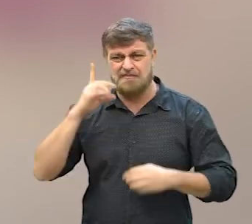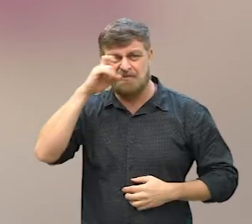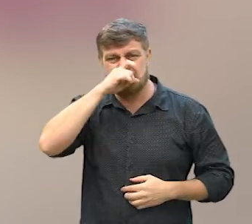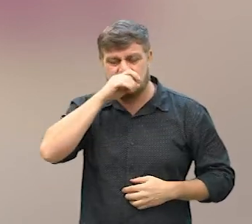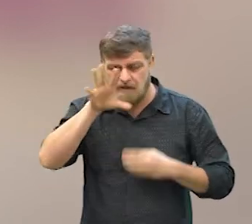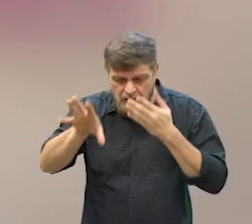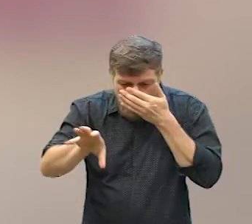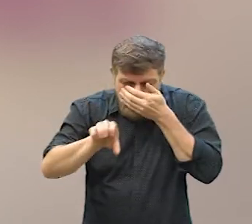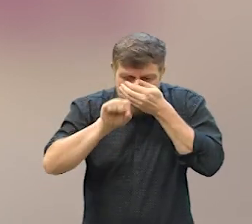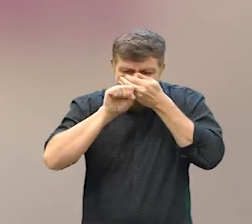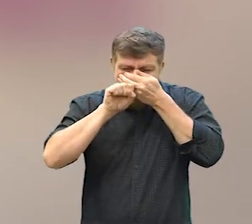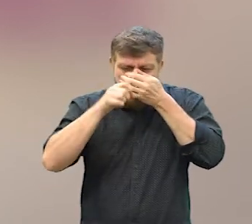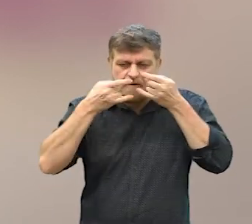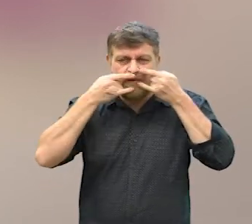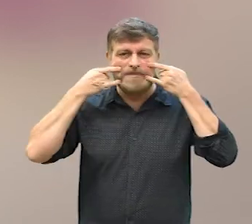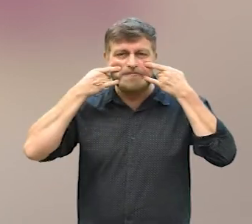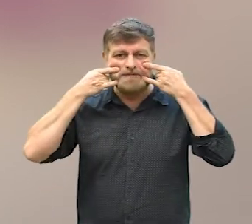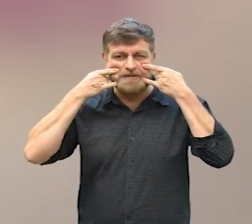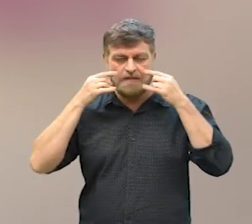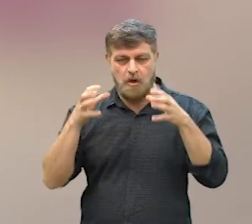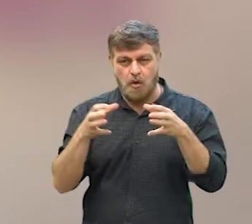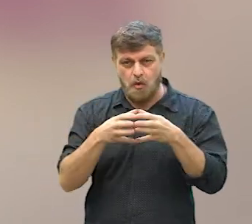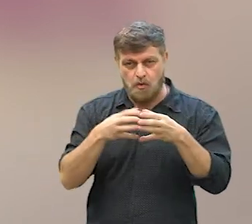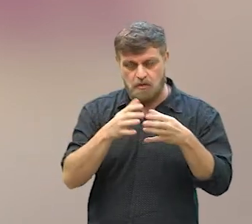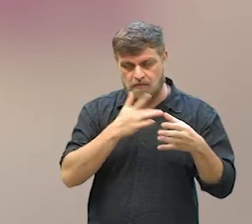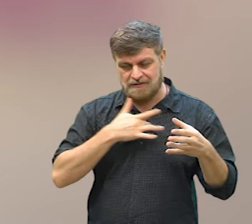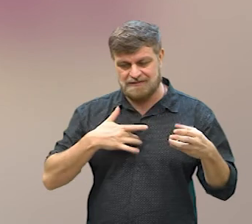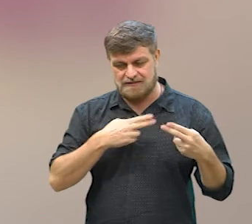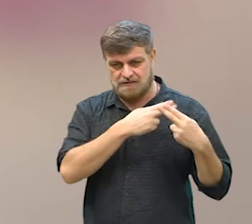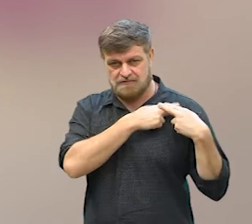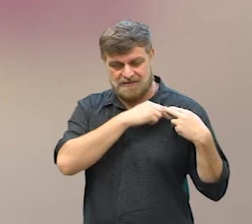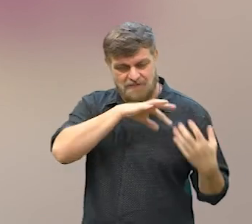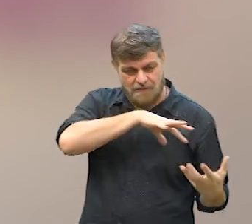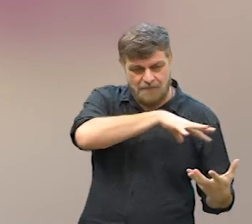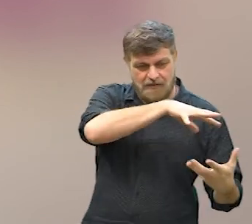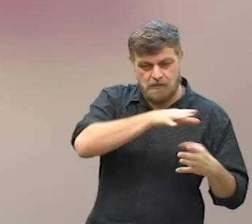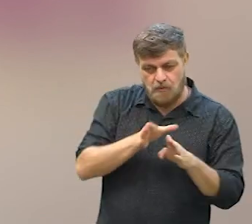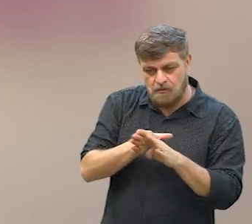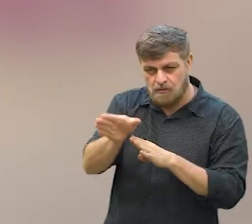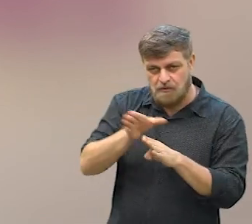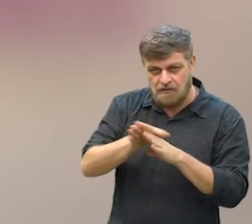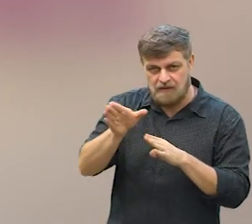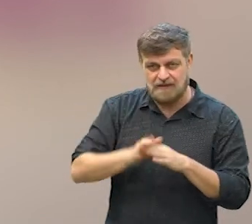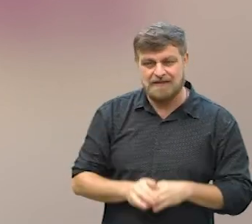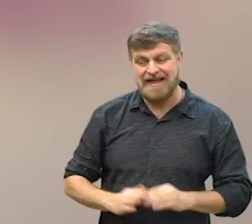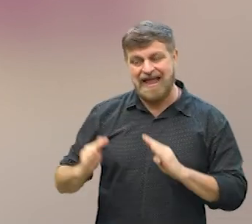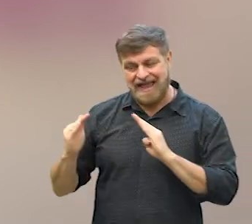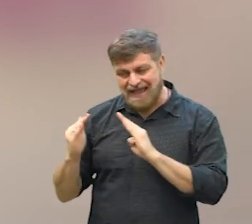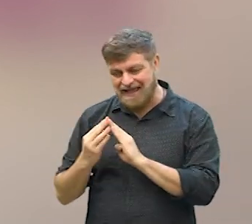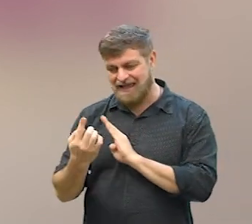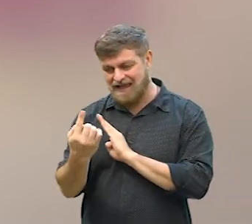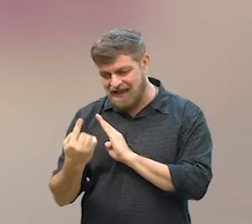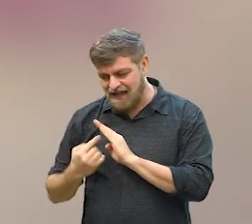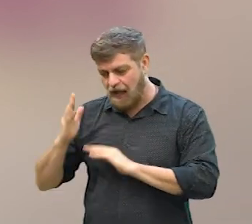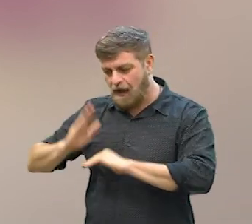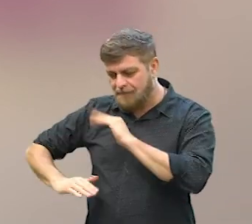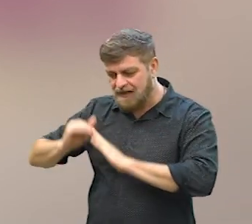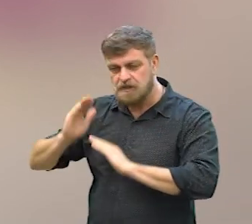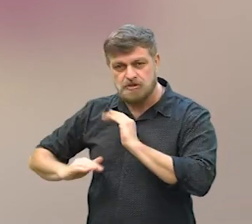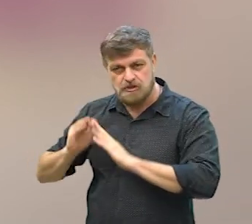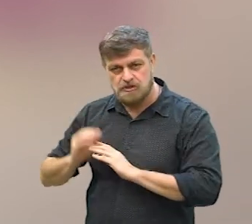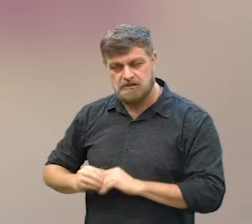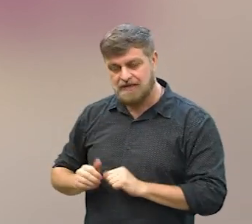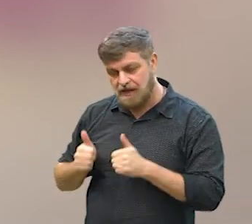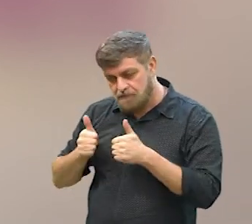o indicado hoje pela Organização Mundial de Saúde. Então, o que a gente faz? Faz em casa uma atividade que